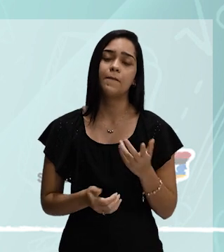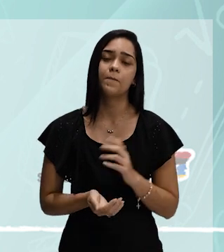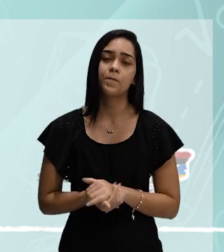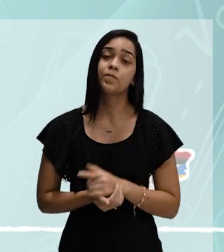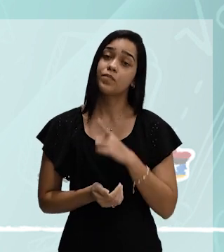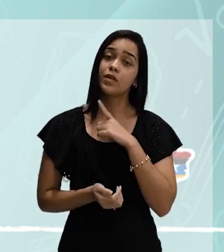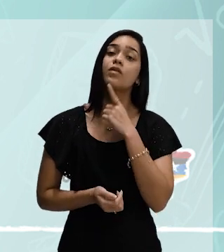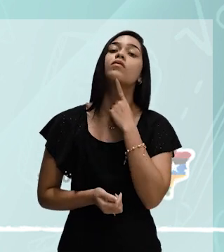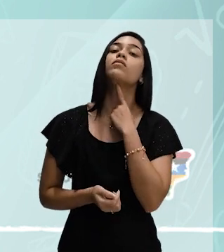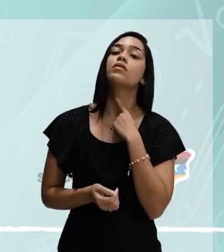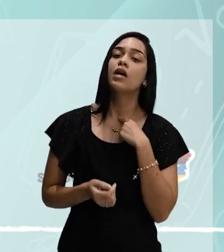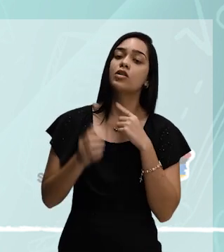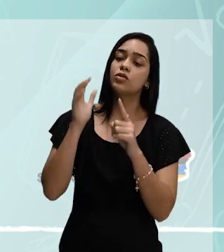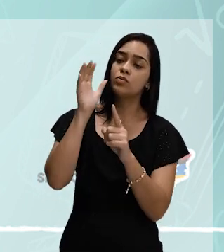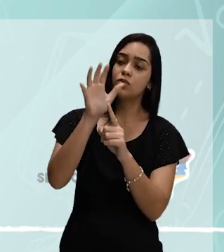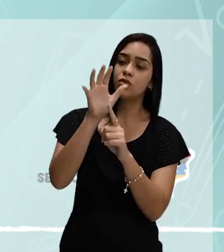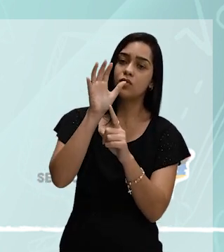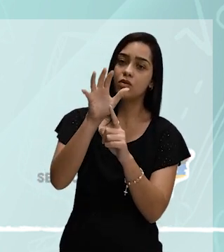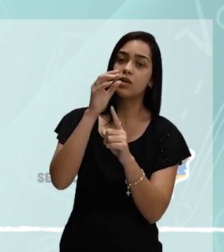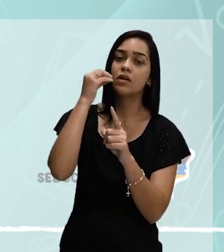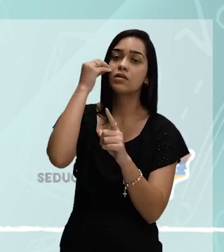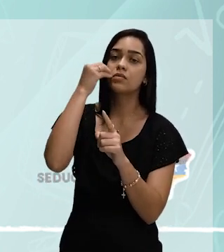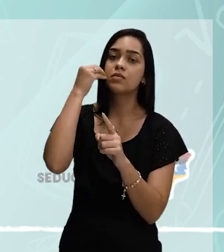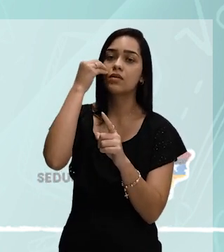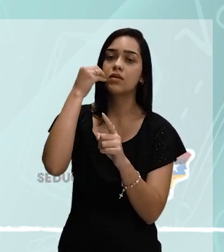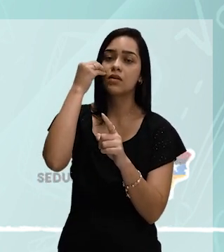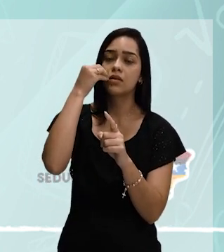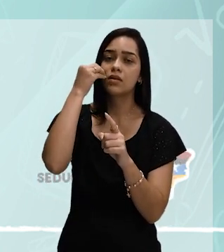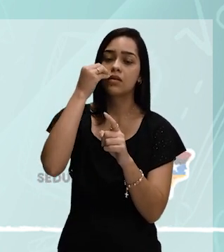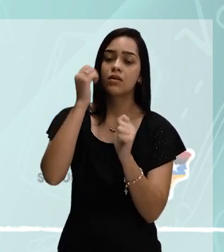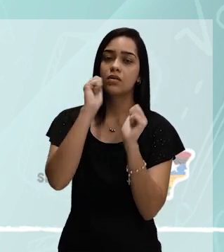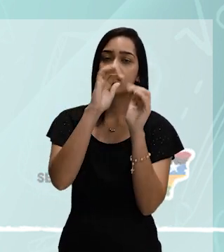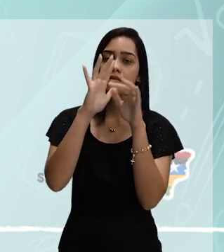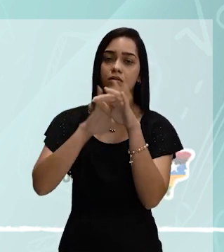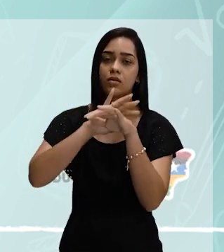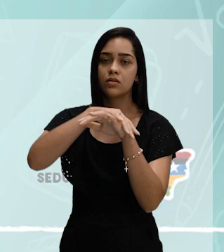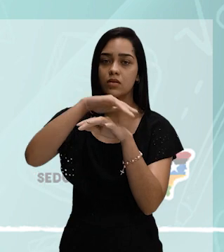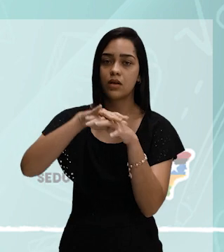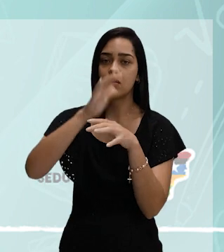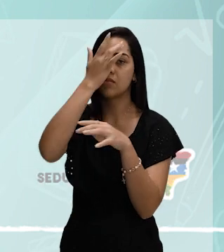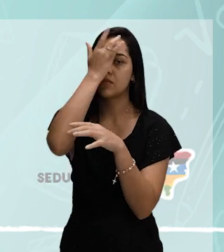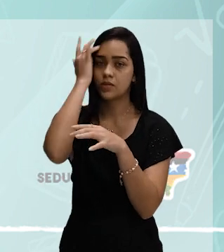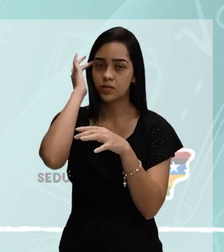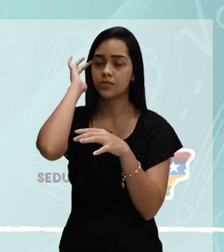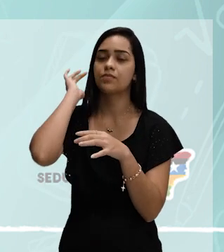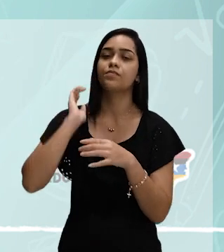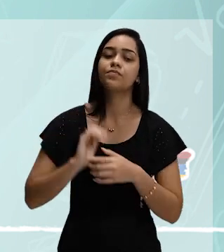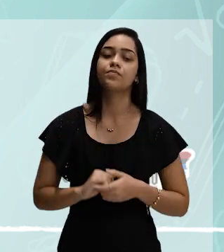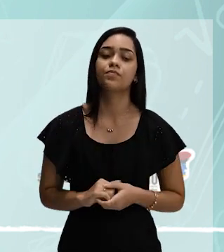tem vontade de provocar experiência sensorial no receptor.